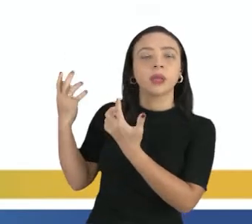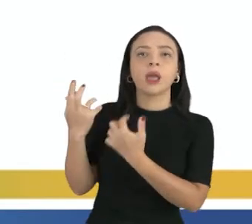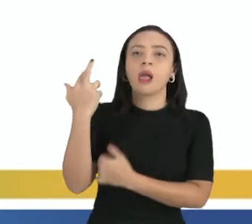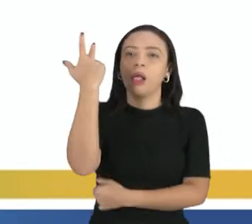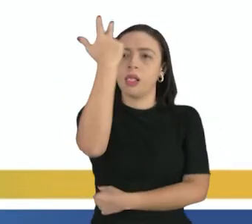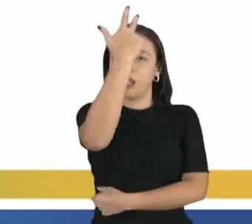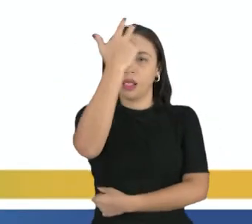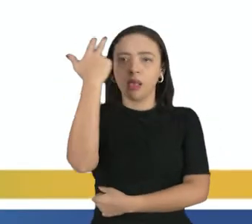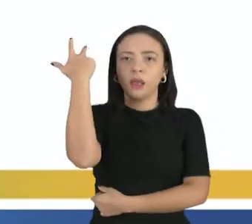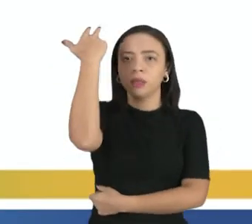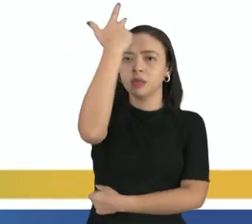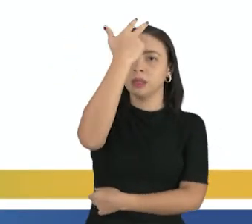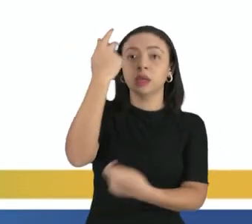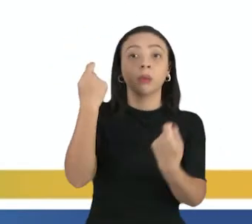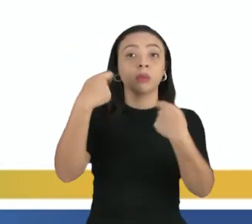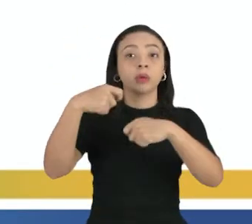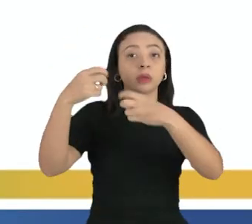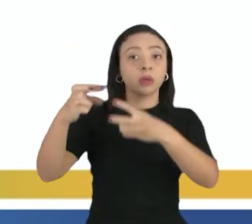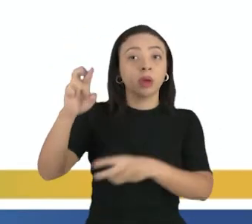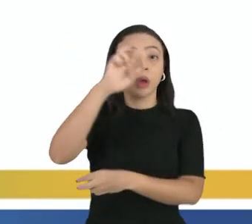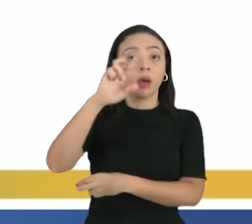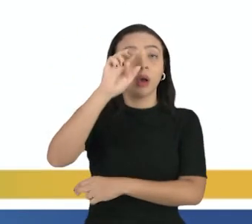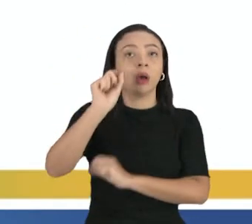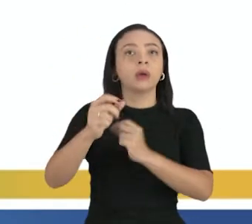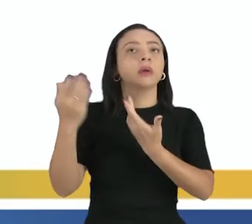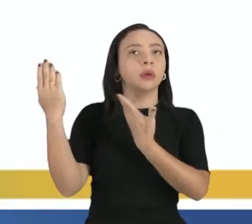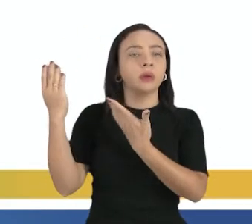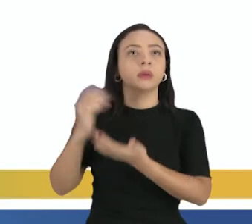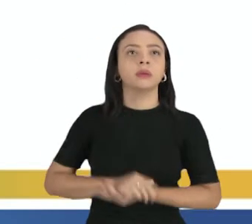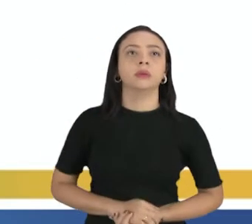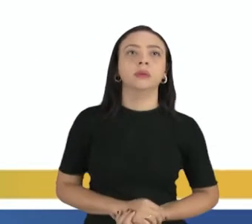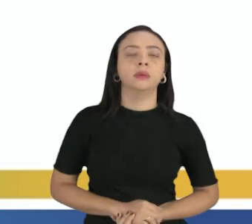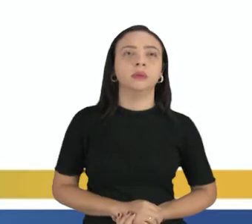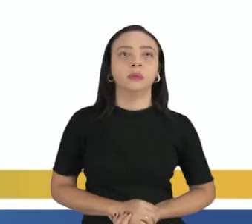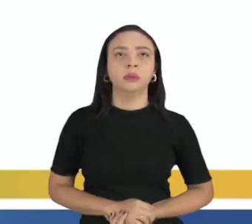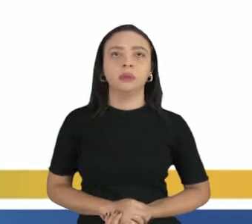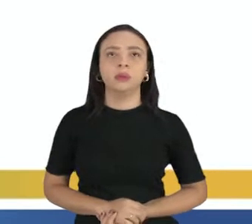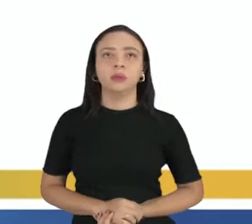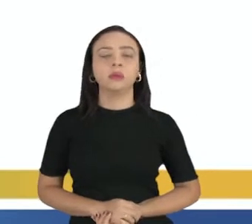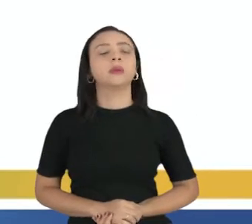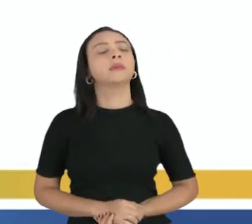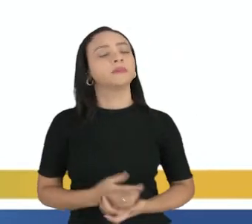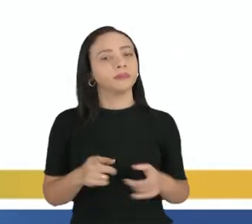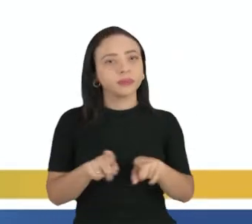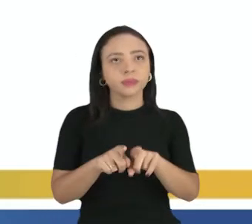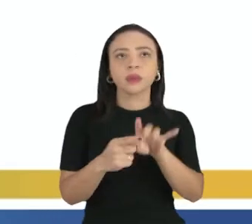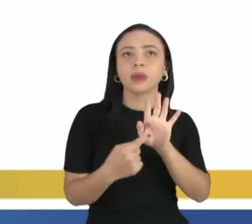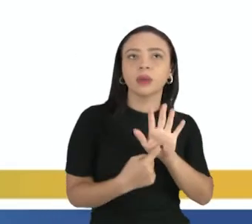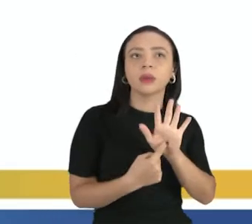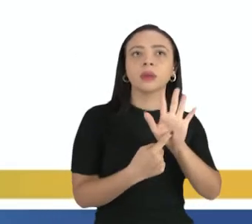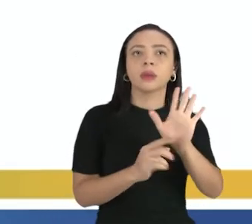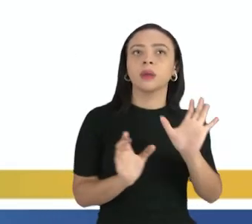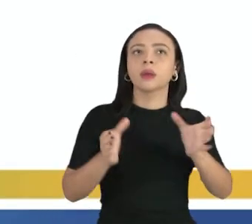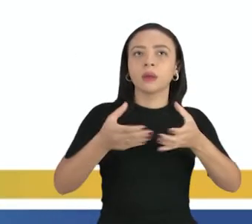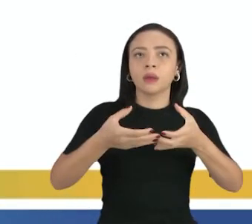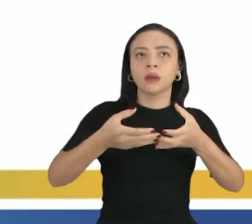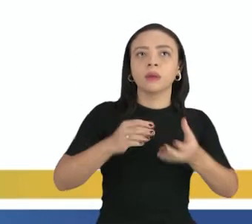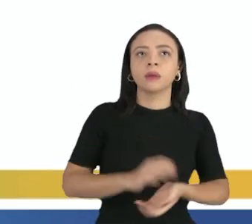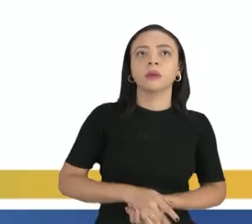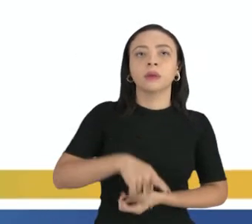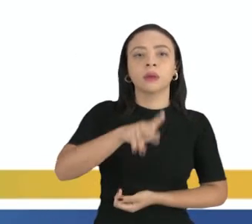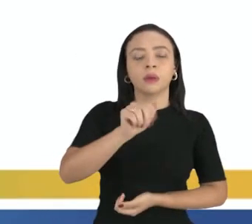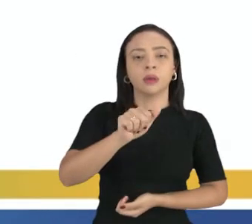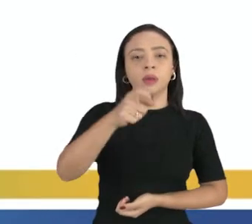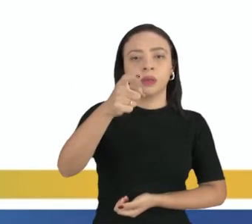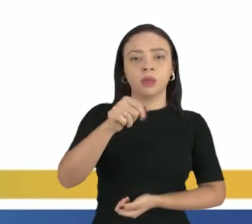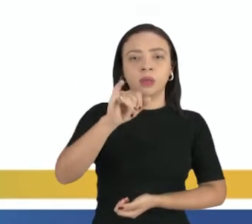vocês estão podendo observar aí são os quenês, certo? E um pouquinho mais dos povos Runicuim, Kaxinawá para vocês